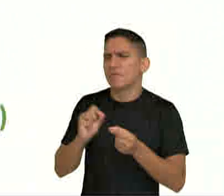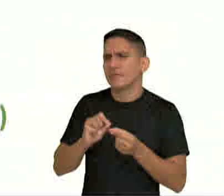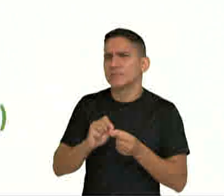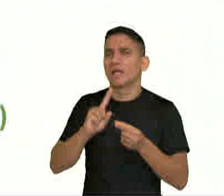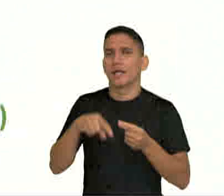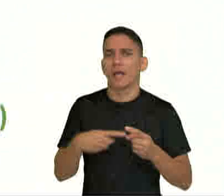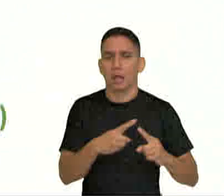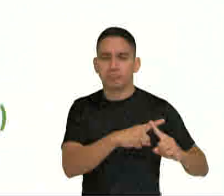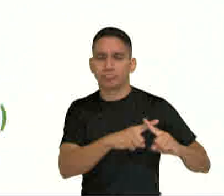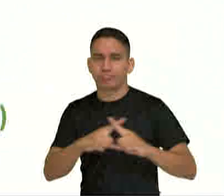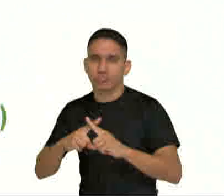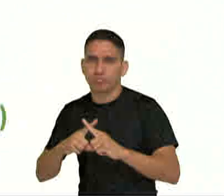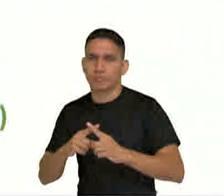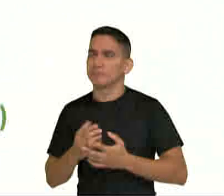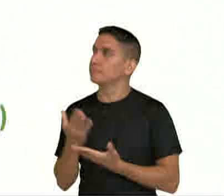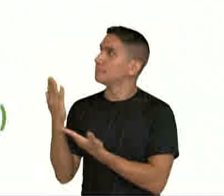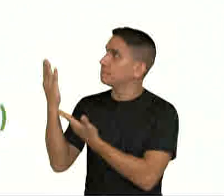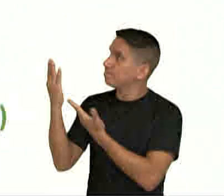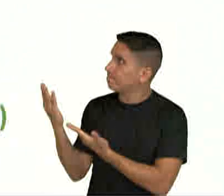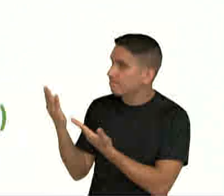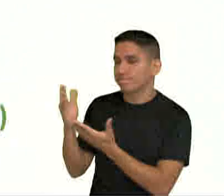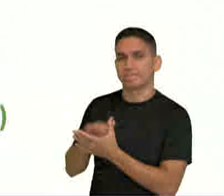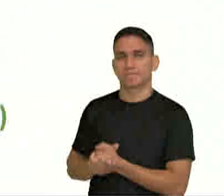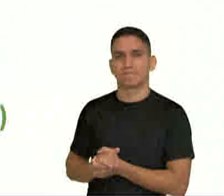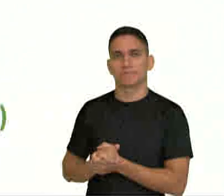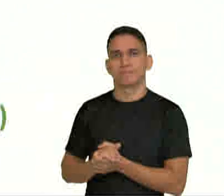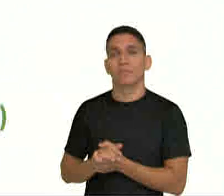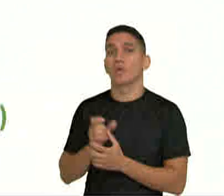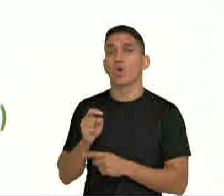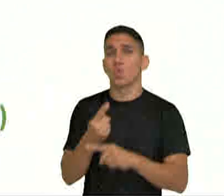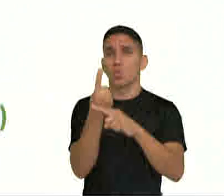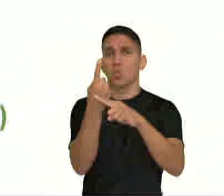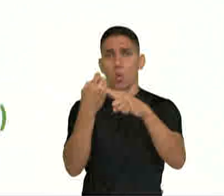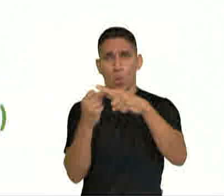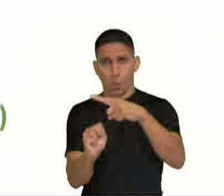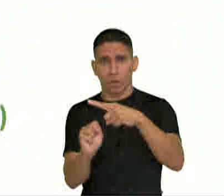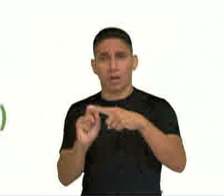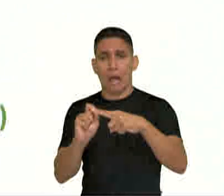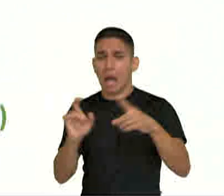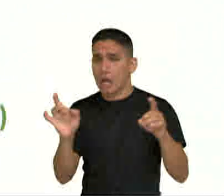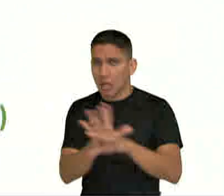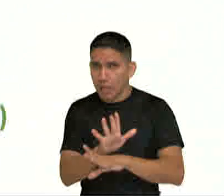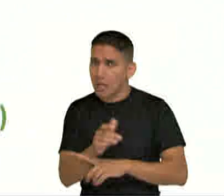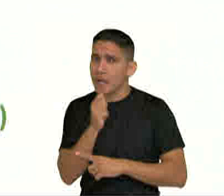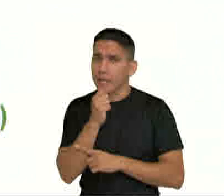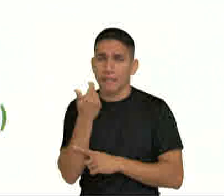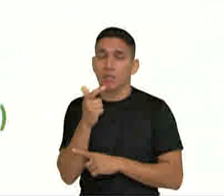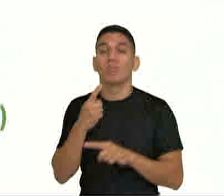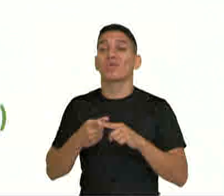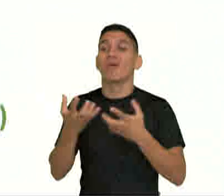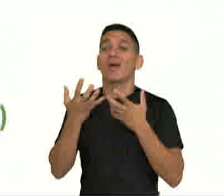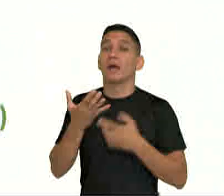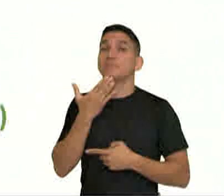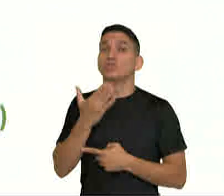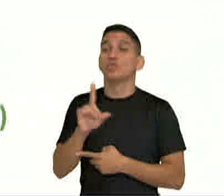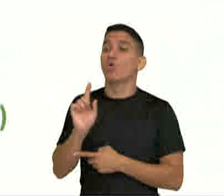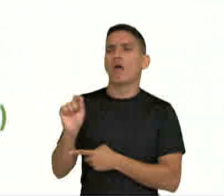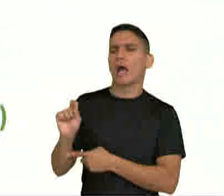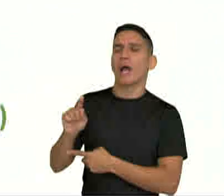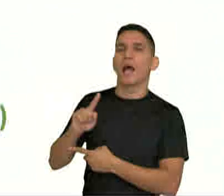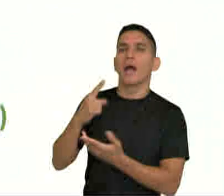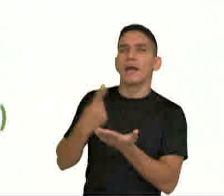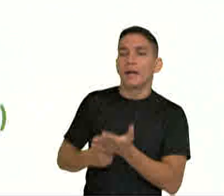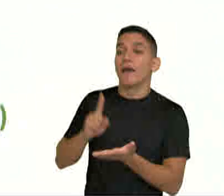multiplicar. 1/4 vezes 1/2, 1/8. Mas ainda não está pronto, porque eu quero uma criança do sexo masculino. Então eu tenho que multiplicar